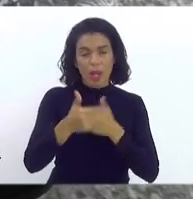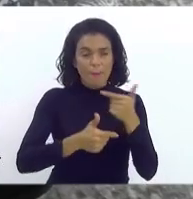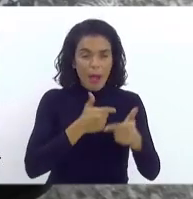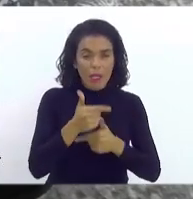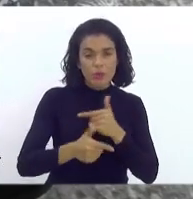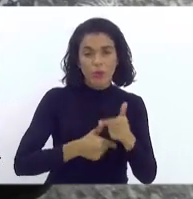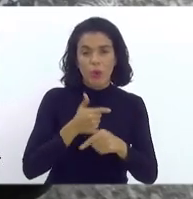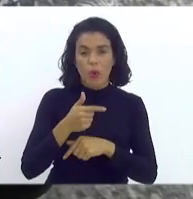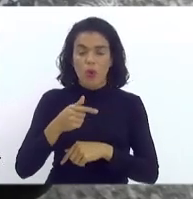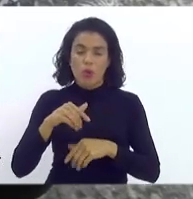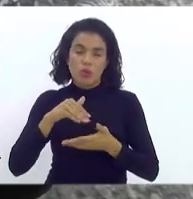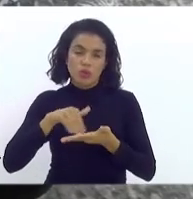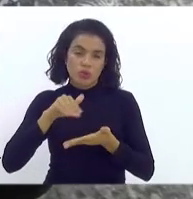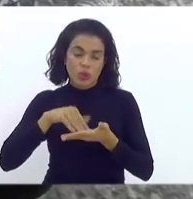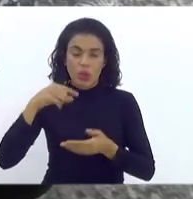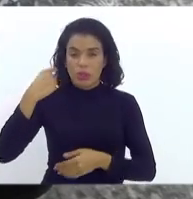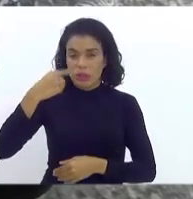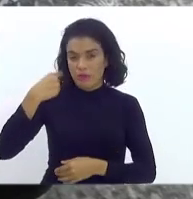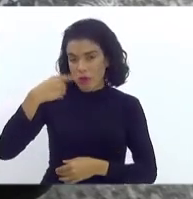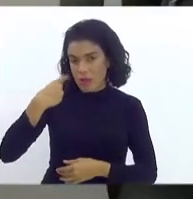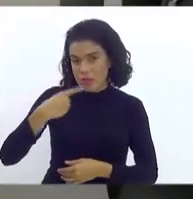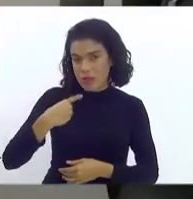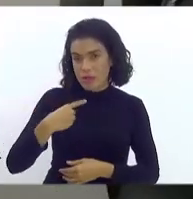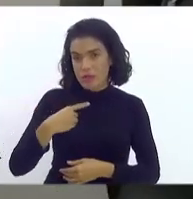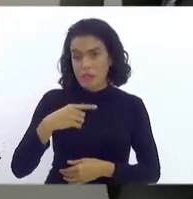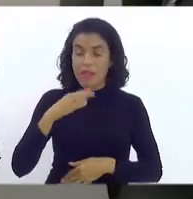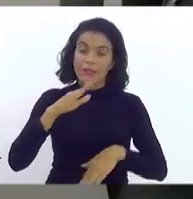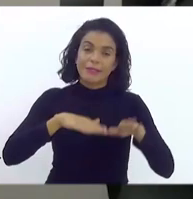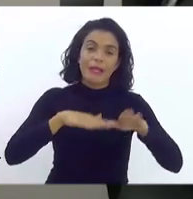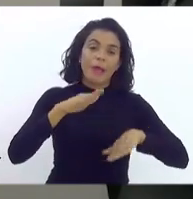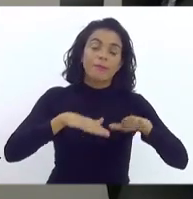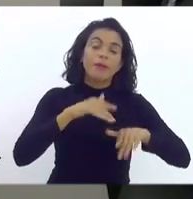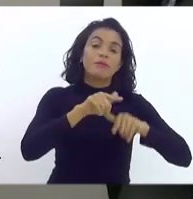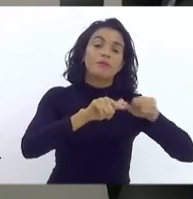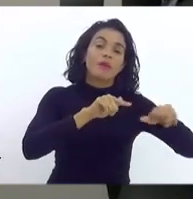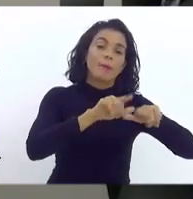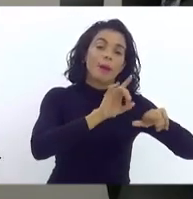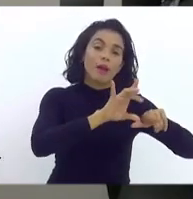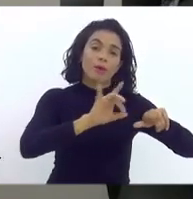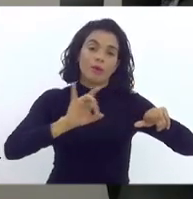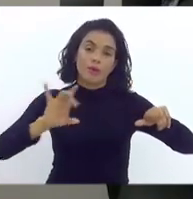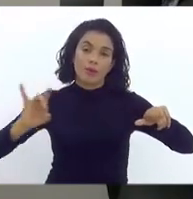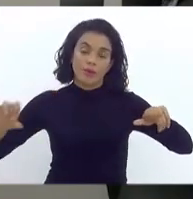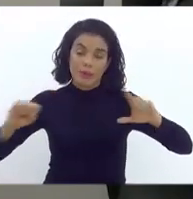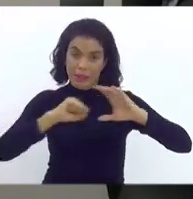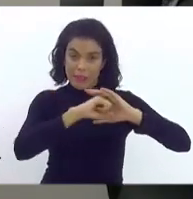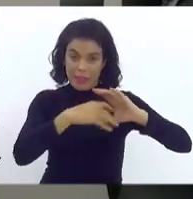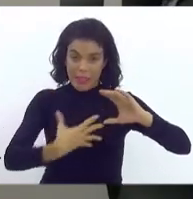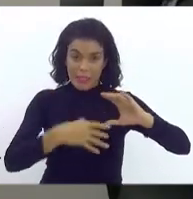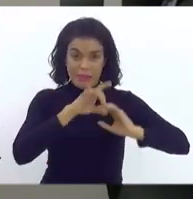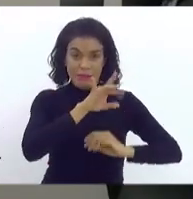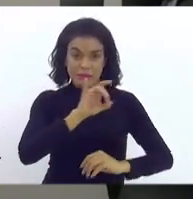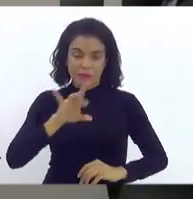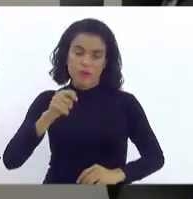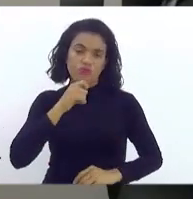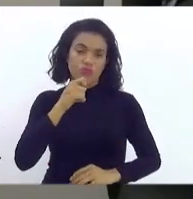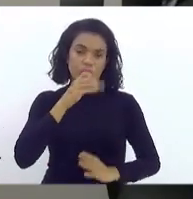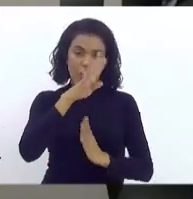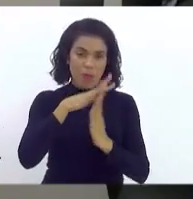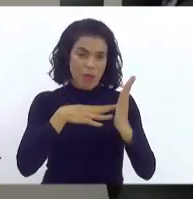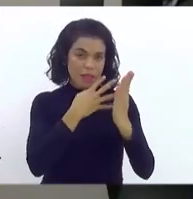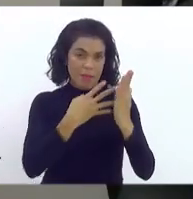escritório de advocacia? Depende de cada um de um serviço e da característica. Não há uma tabela pré-definida.